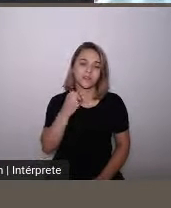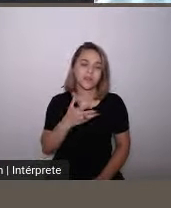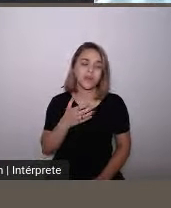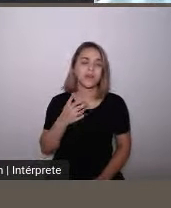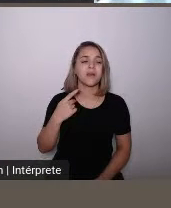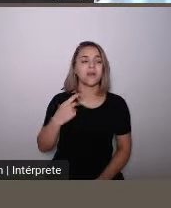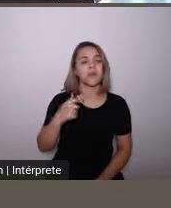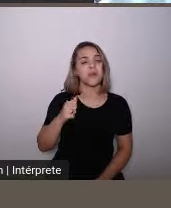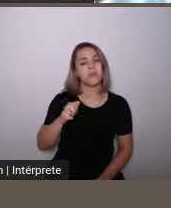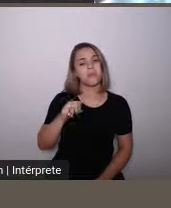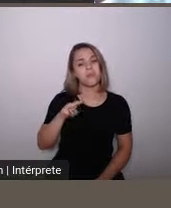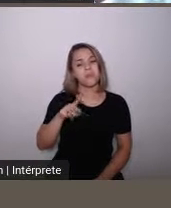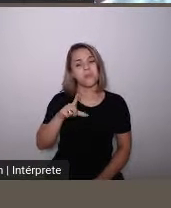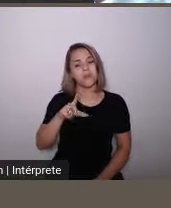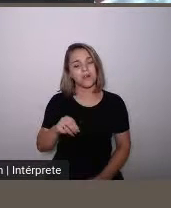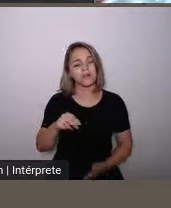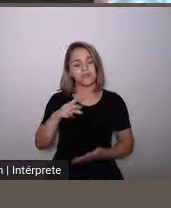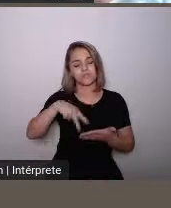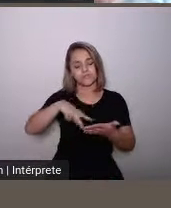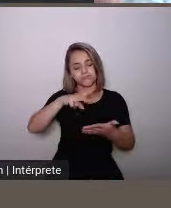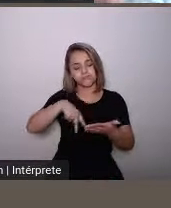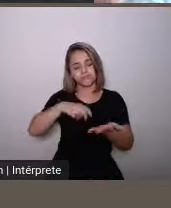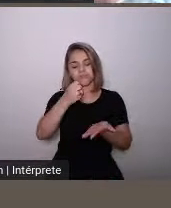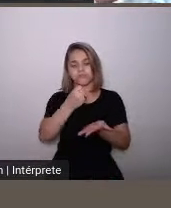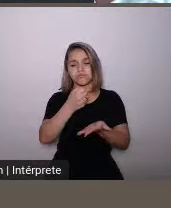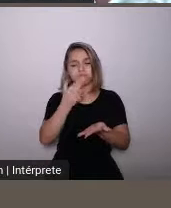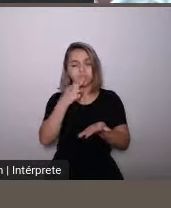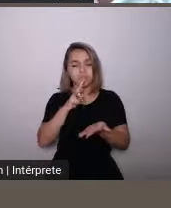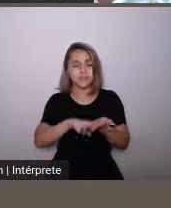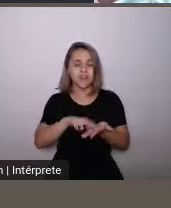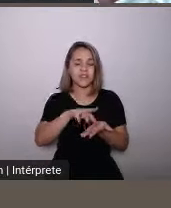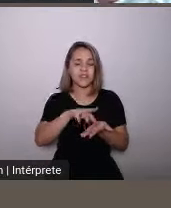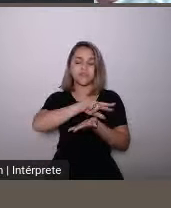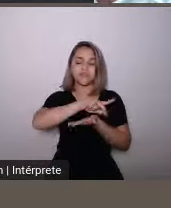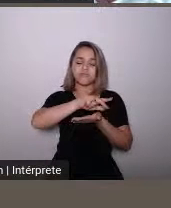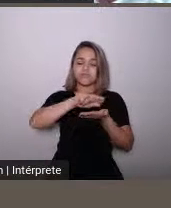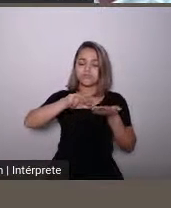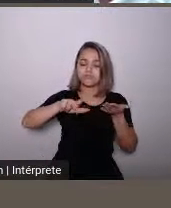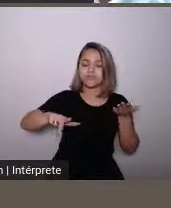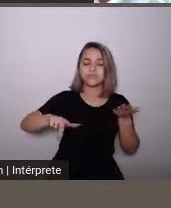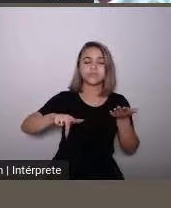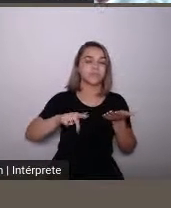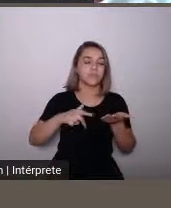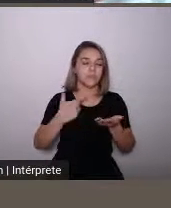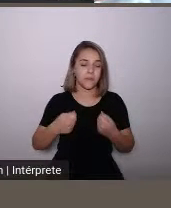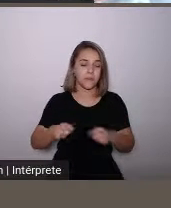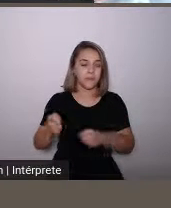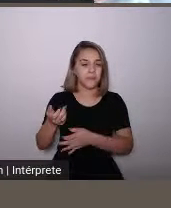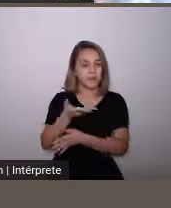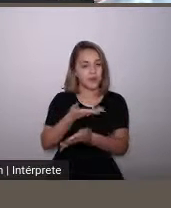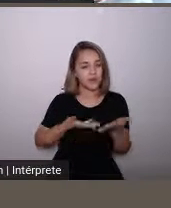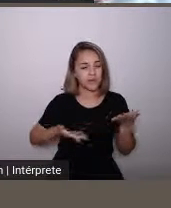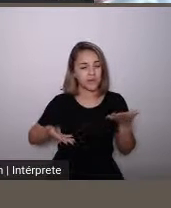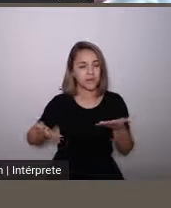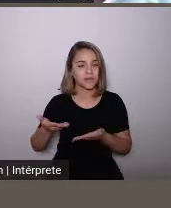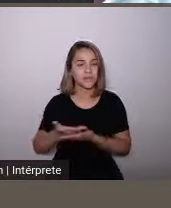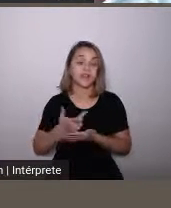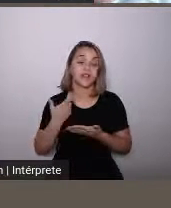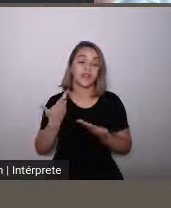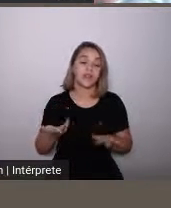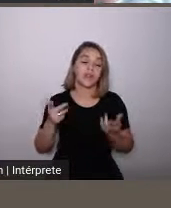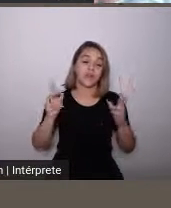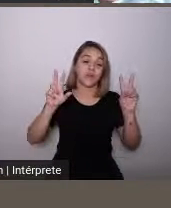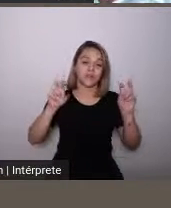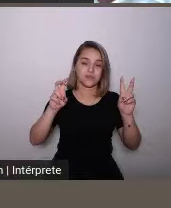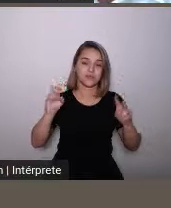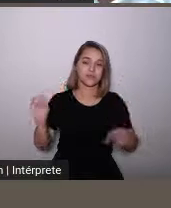cartas relativas à correspondência trocada entre os integrantes de Verde. Cito: onde o assunto dominante é a